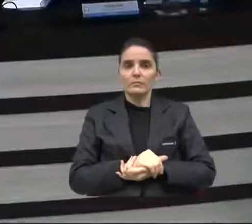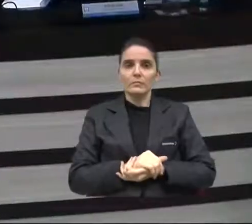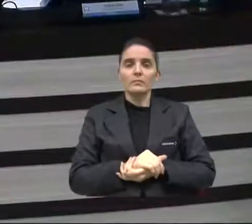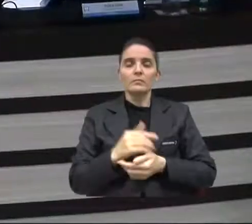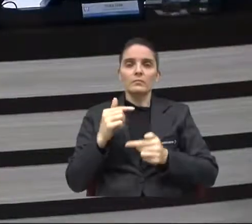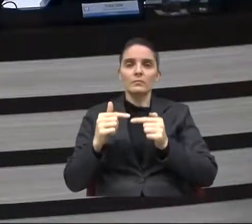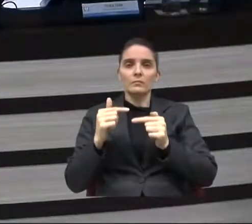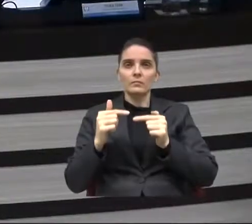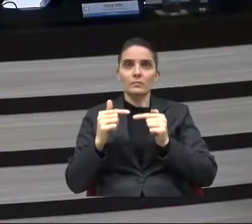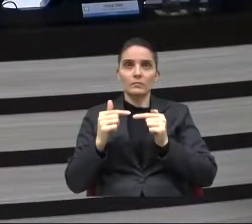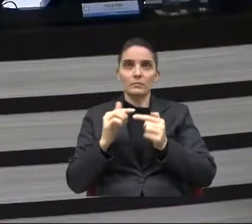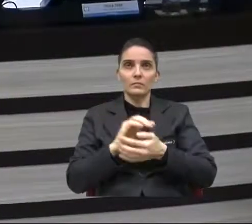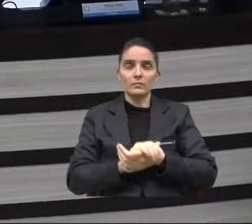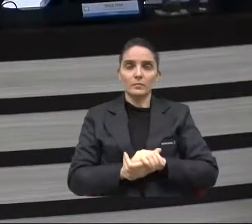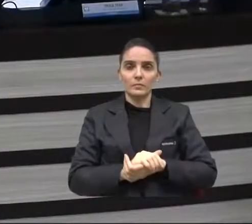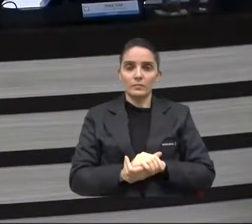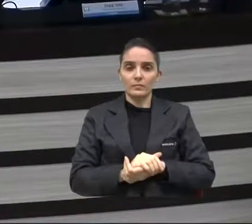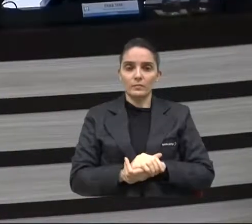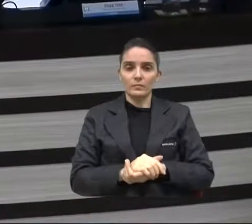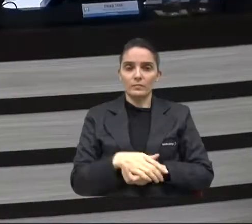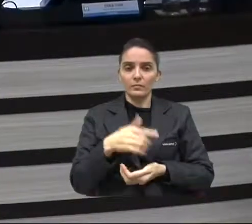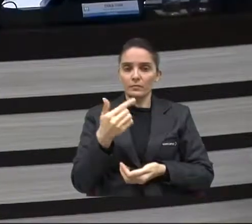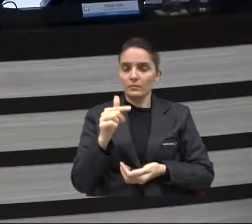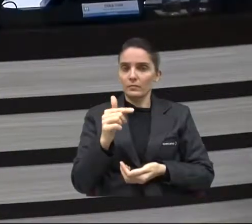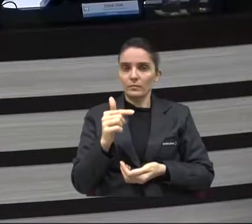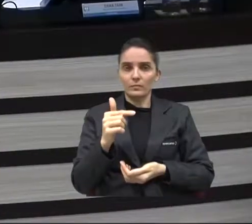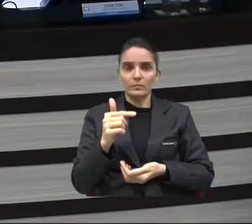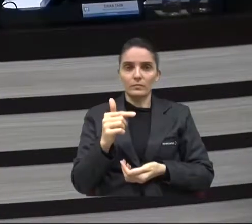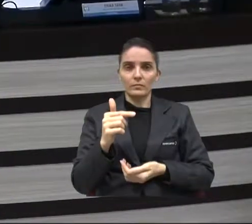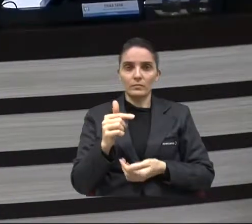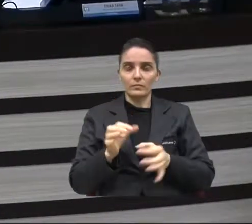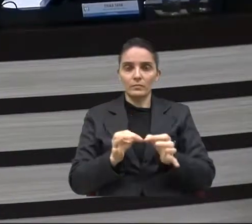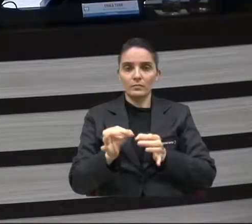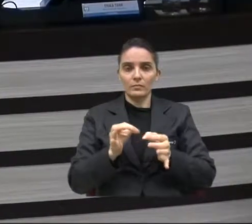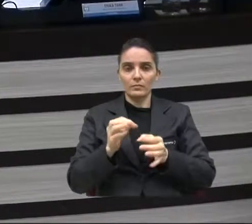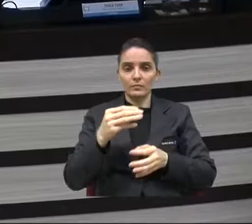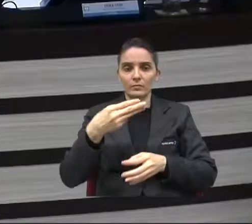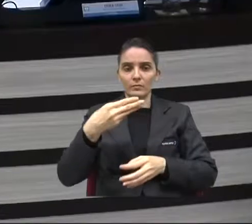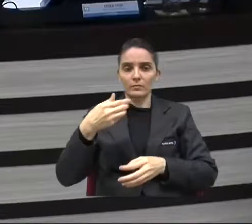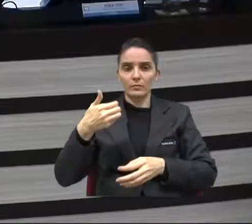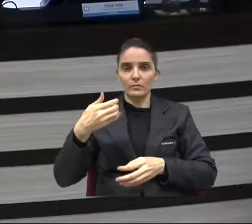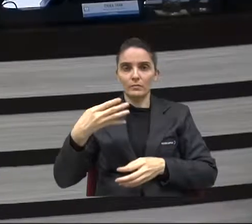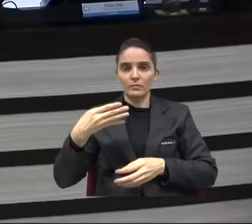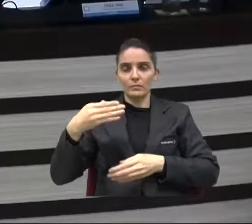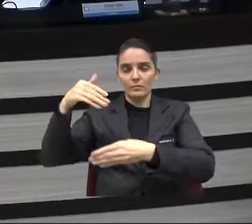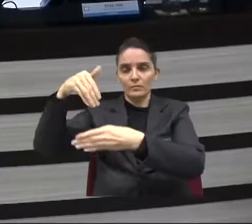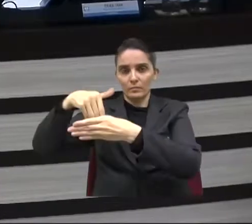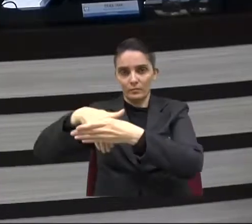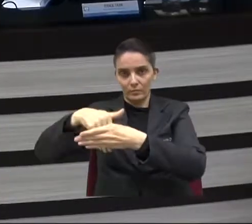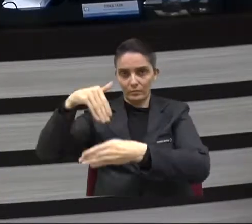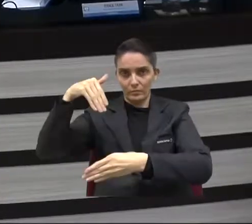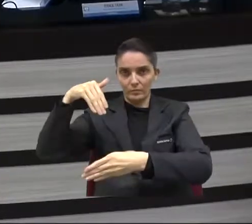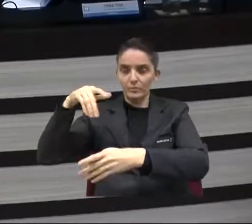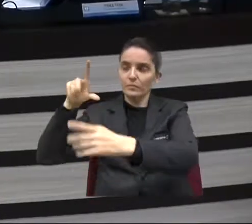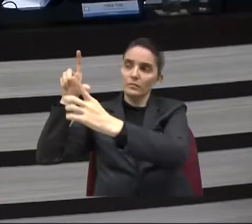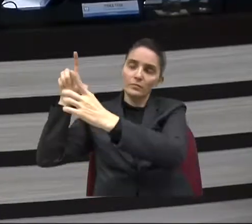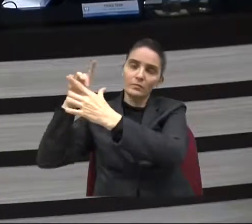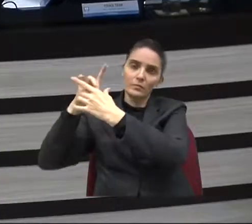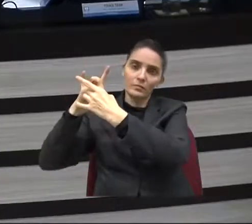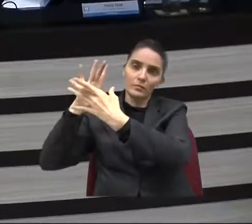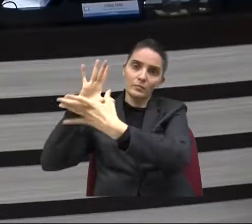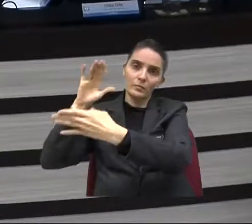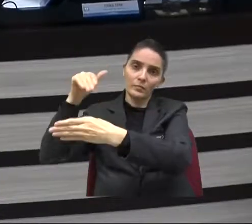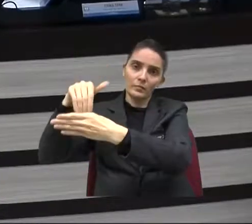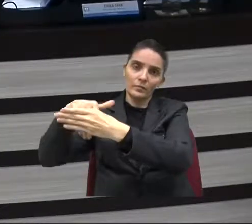Continua em discussão. Não havendo, o projeto 314, ele vai à votação e o painel está